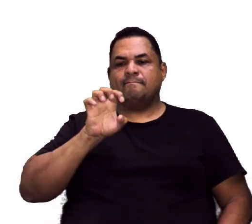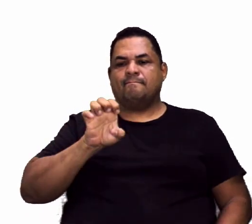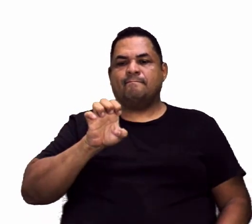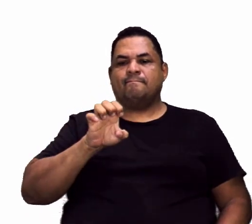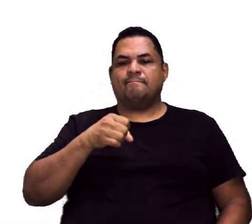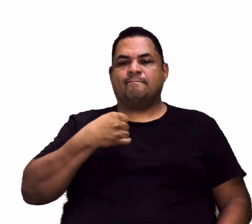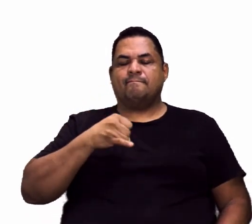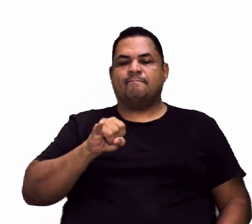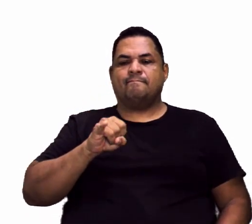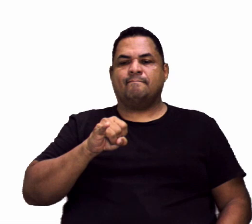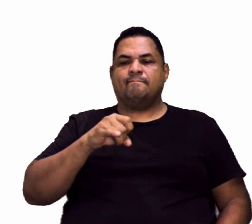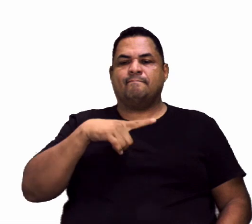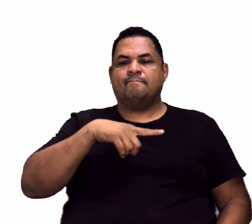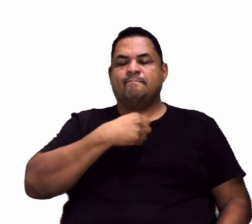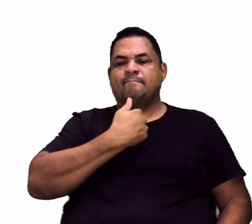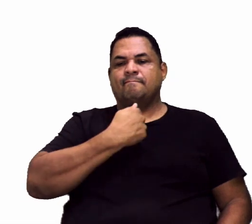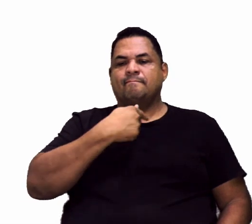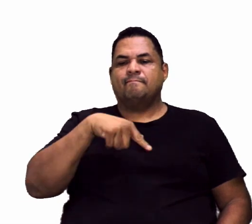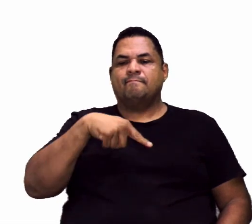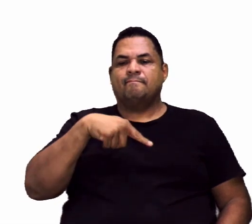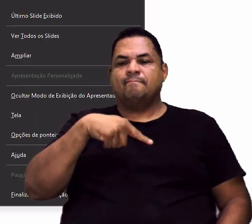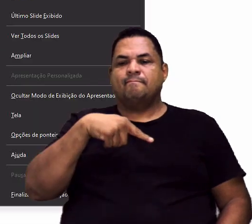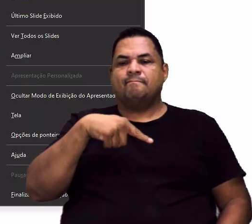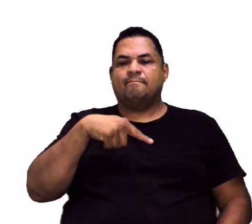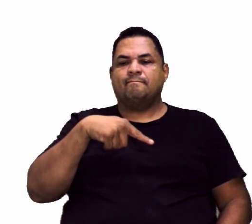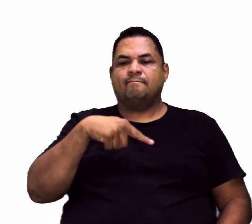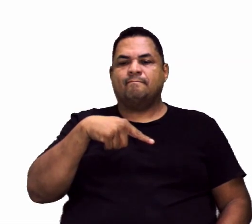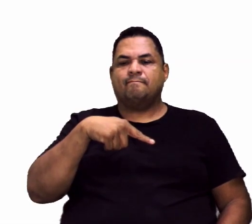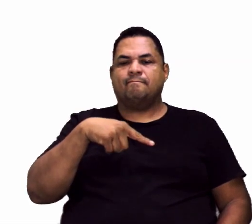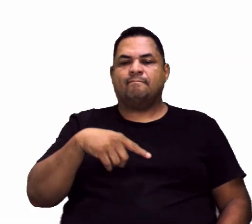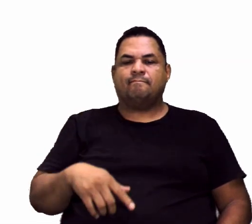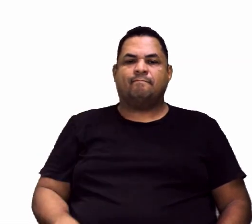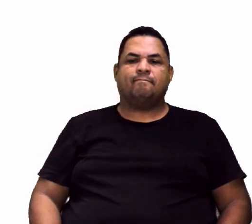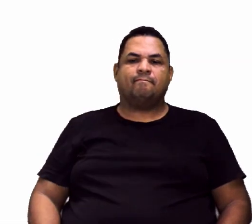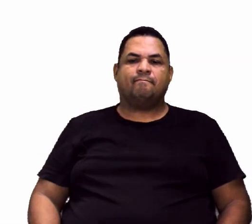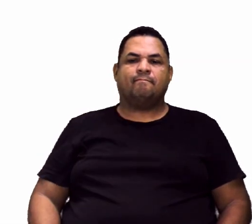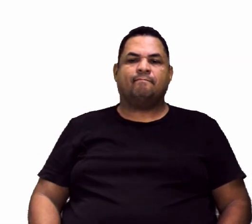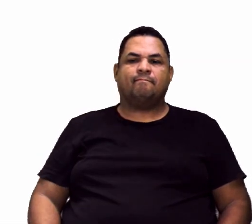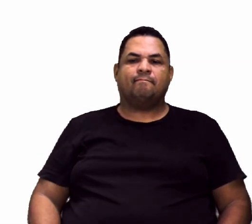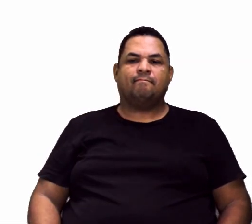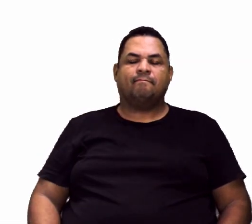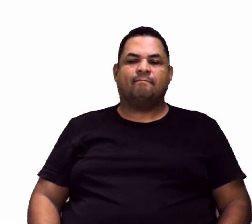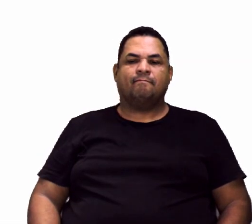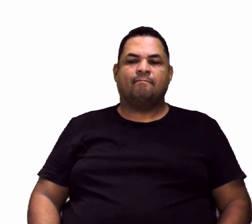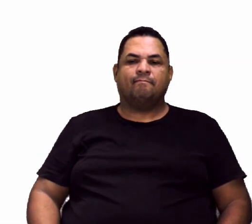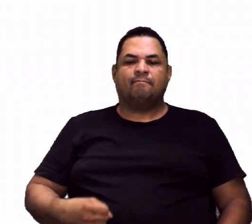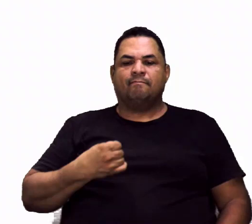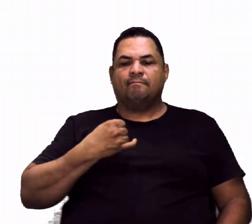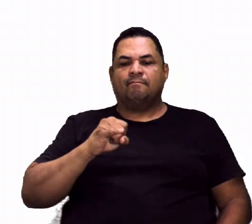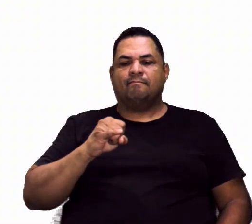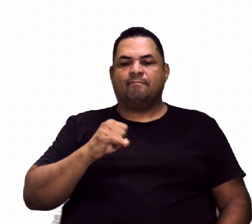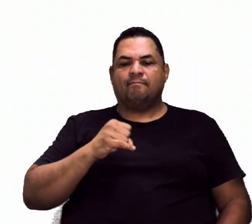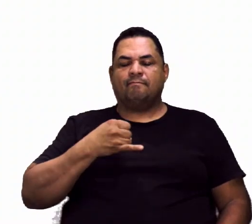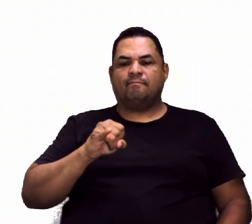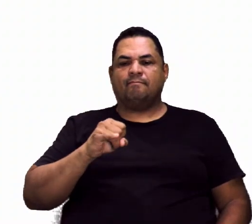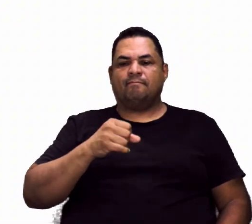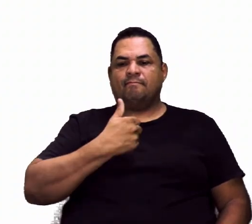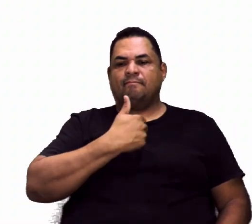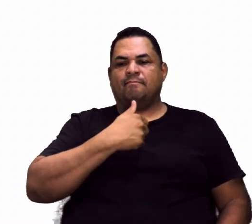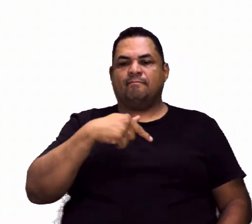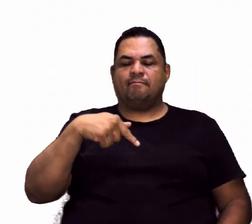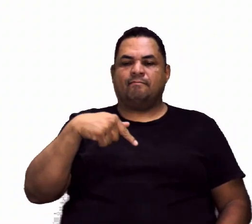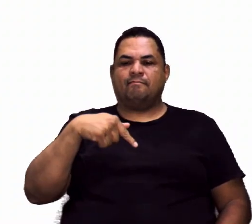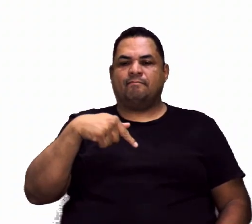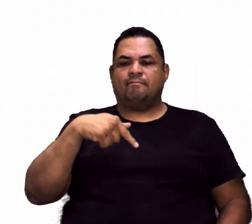se era 17, ele ganhou. Se era 17, ele